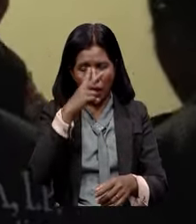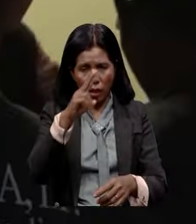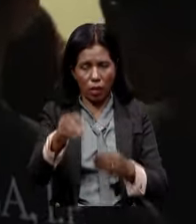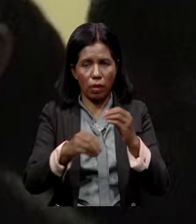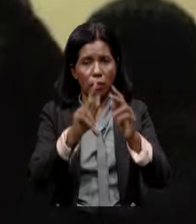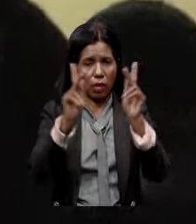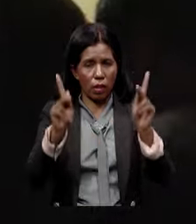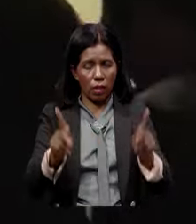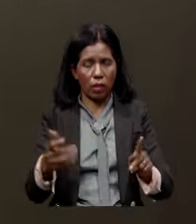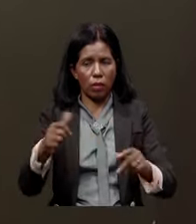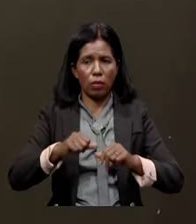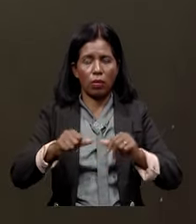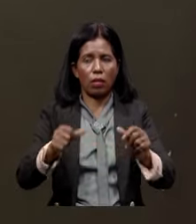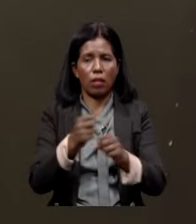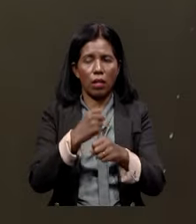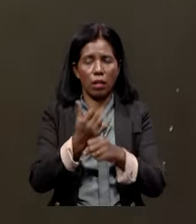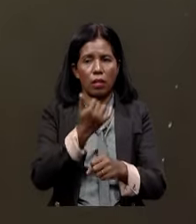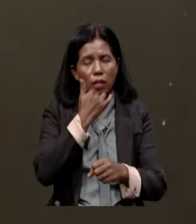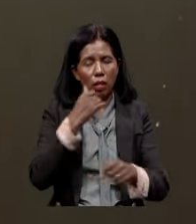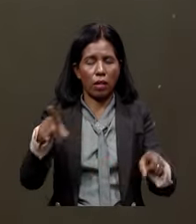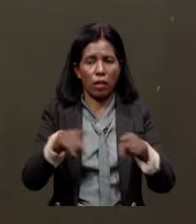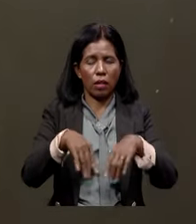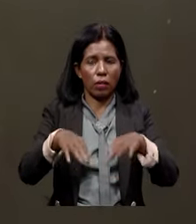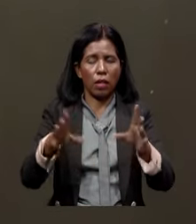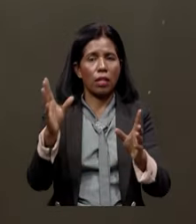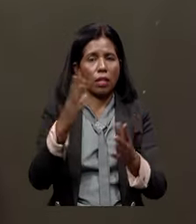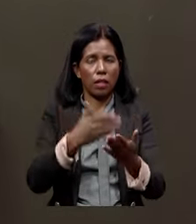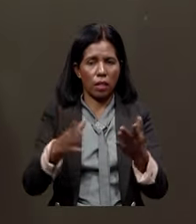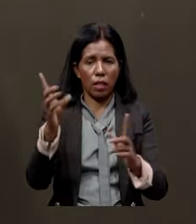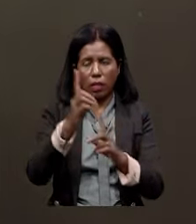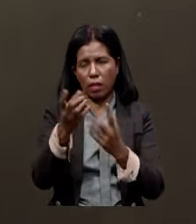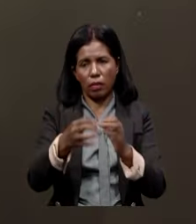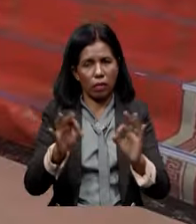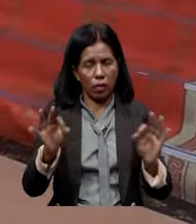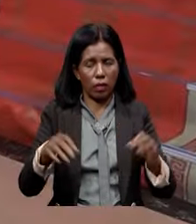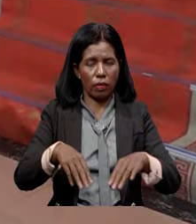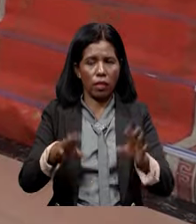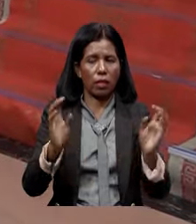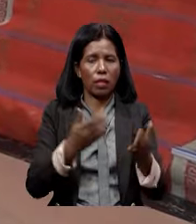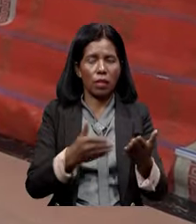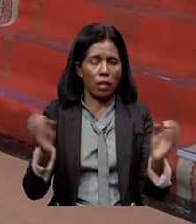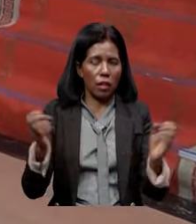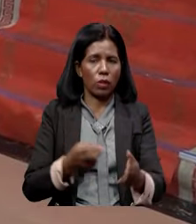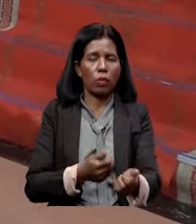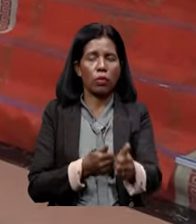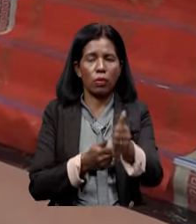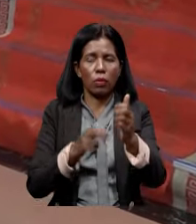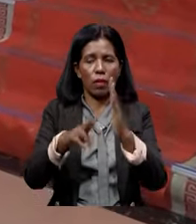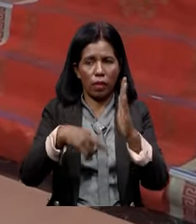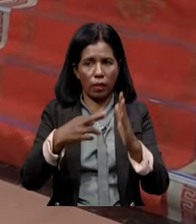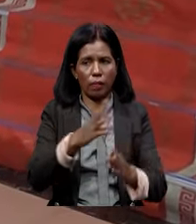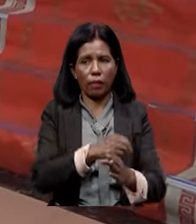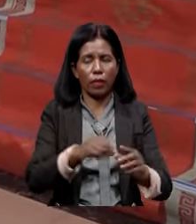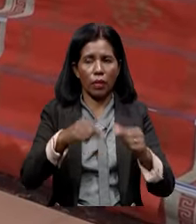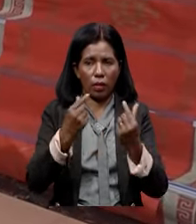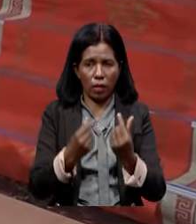baloza sira ne be kontinua komete eru hanesan fan sa san liu prazu no fan sa san la tui regras. Tui inspetora geral ai faeza